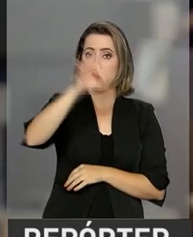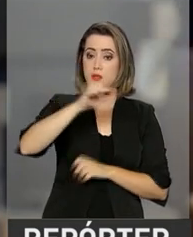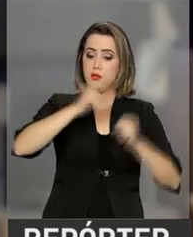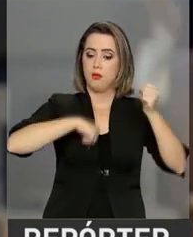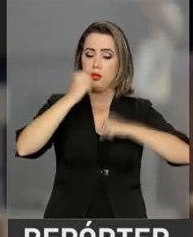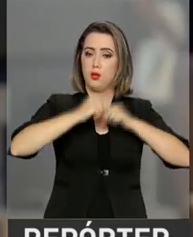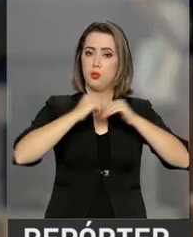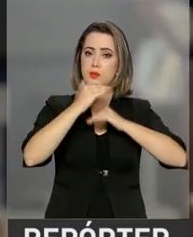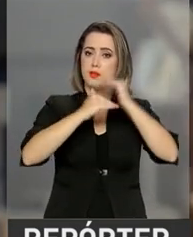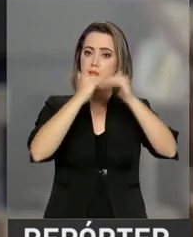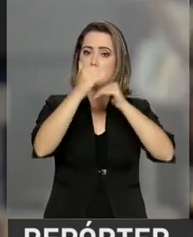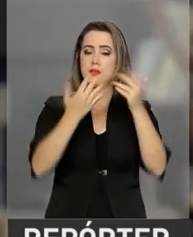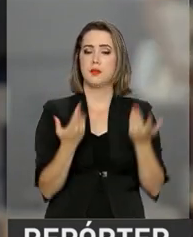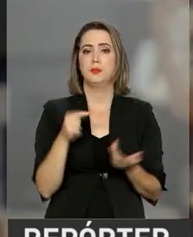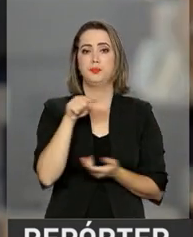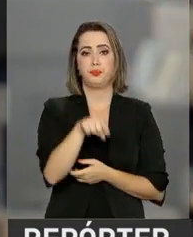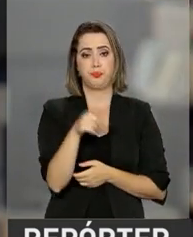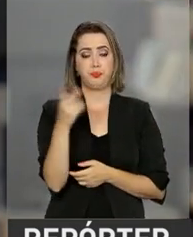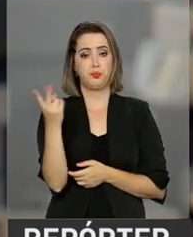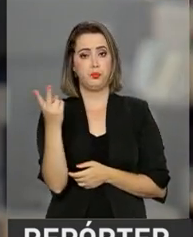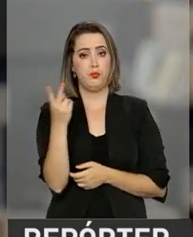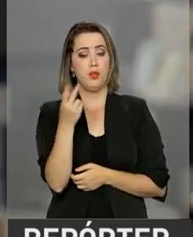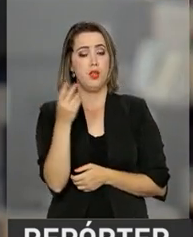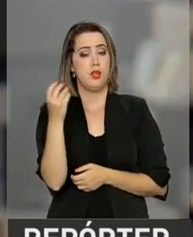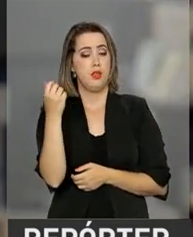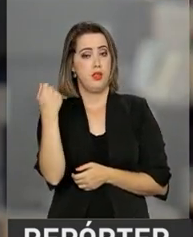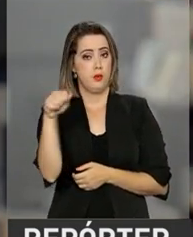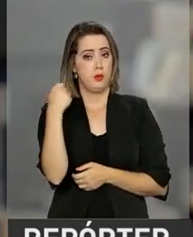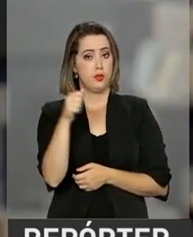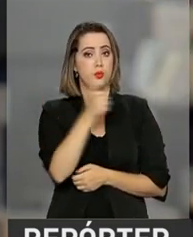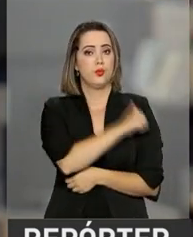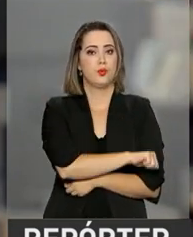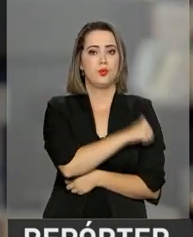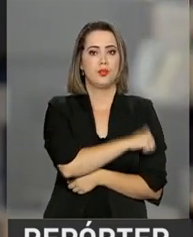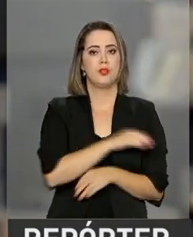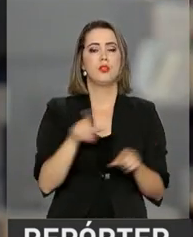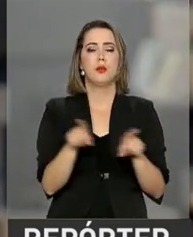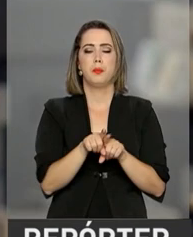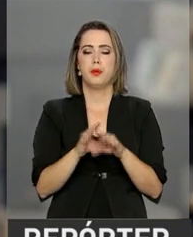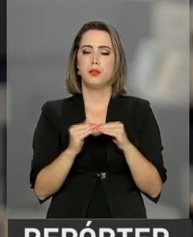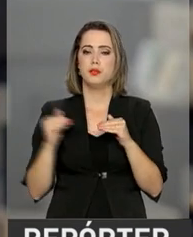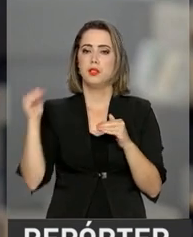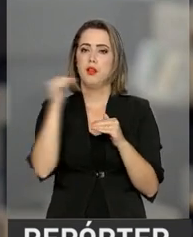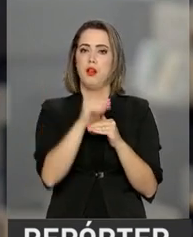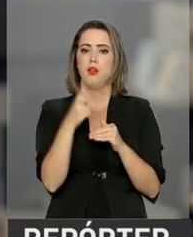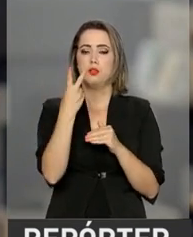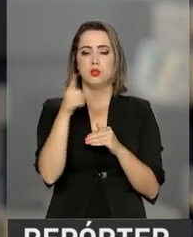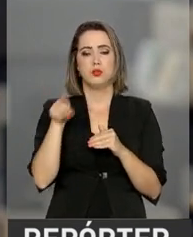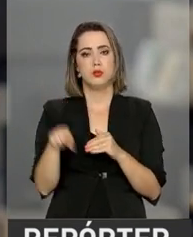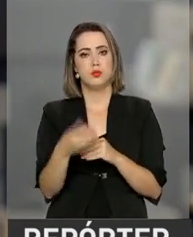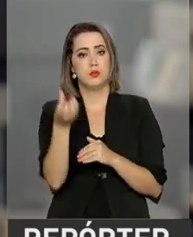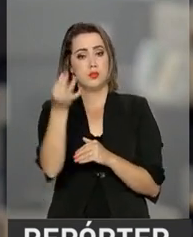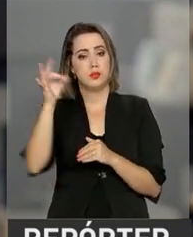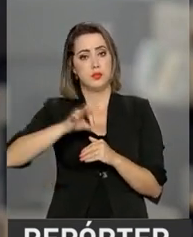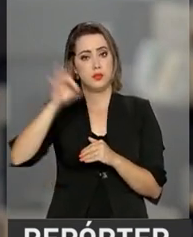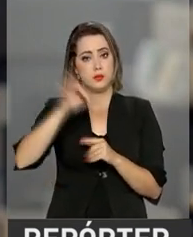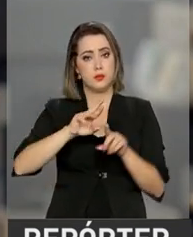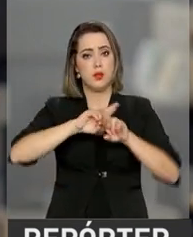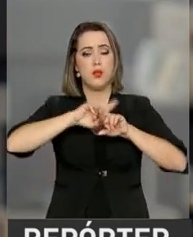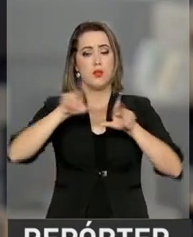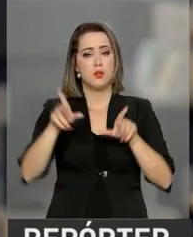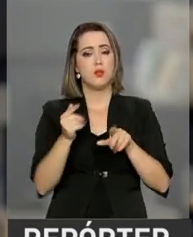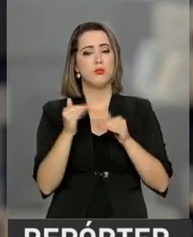período Rio Grande do Sul e Rio de Janeiro registraram alta de 2,2 por cada Goiás 2,1 Minas Gerais